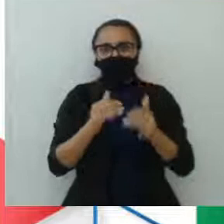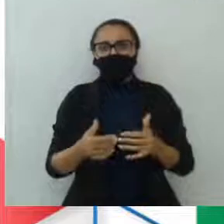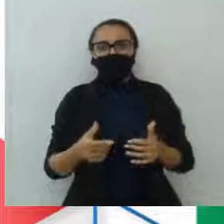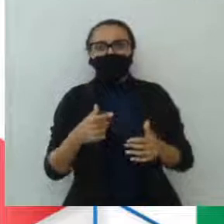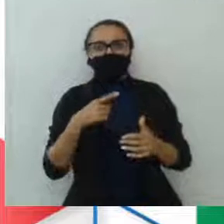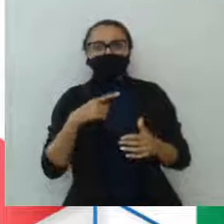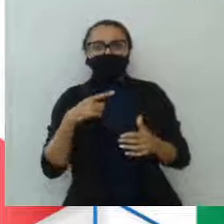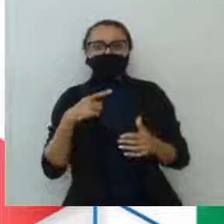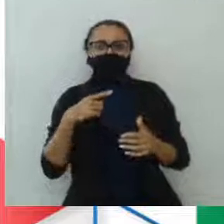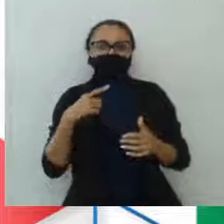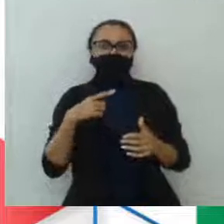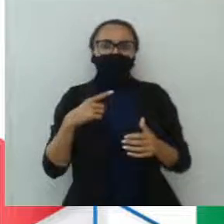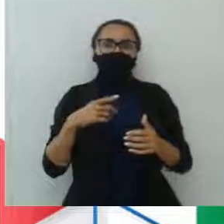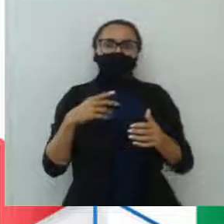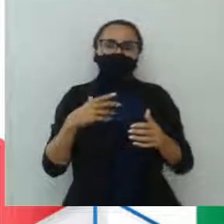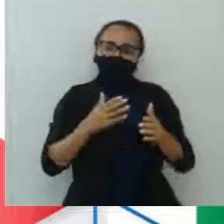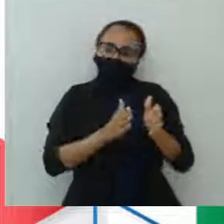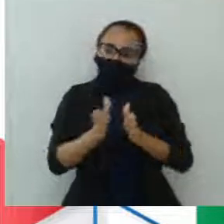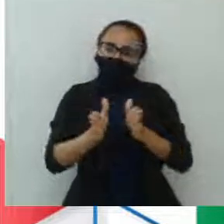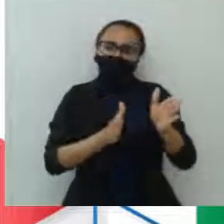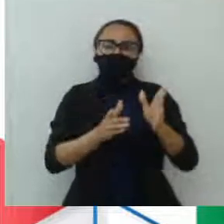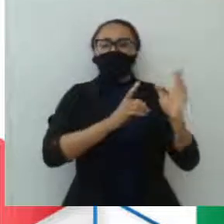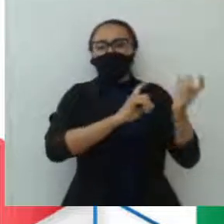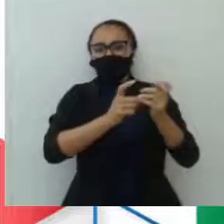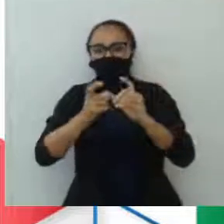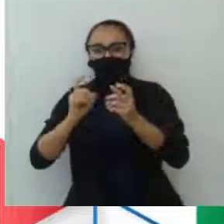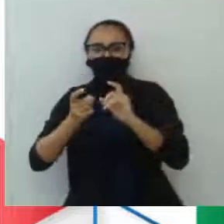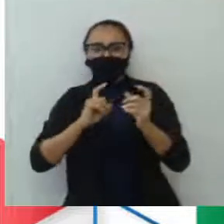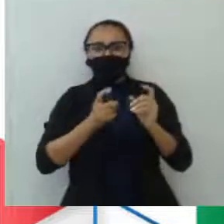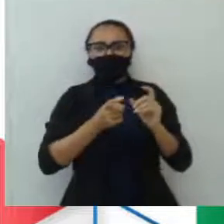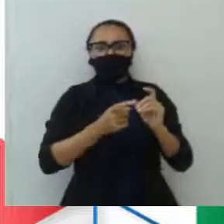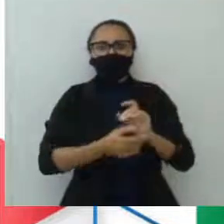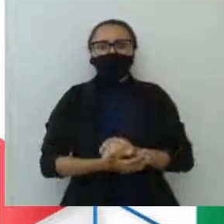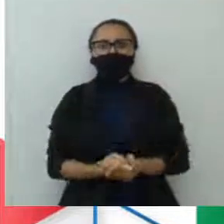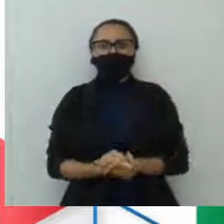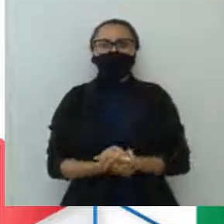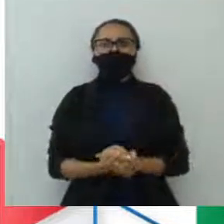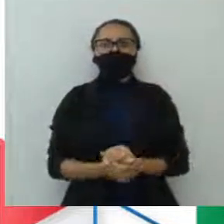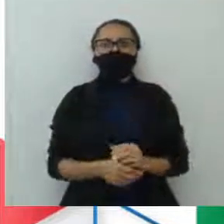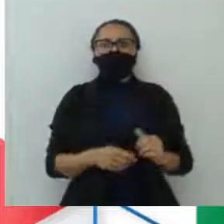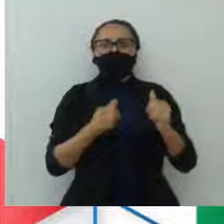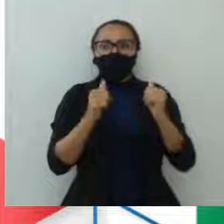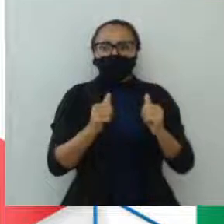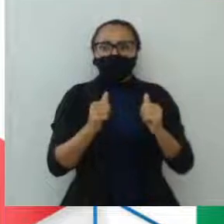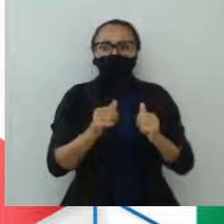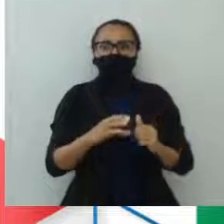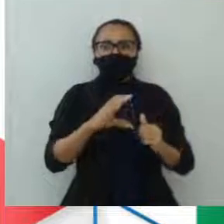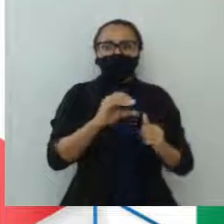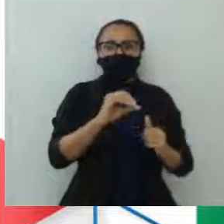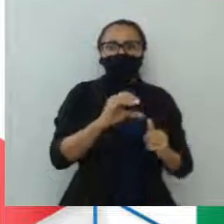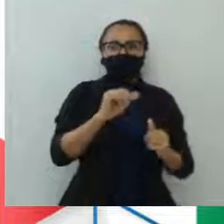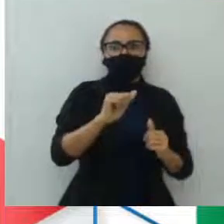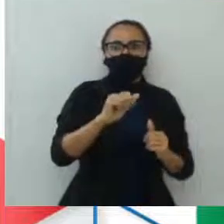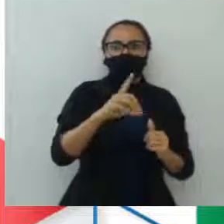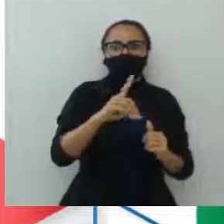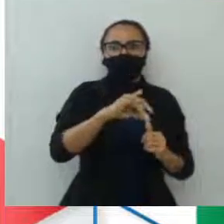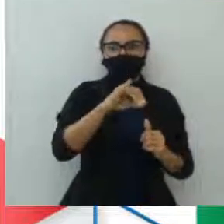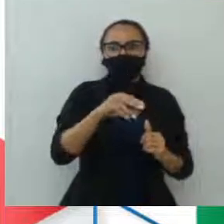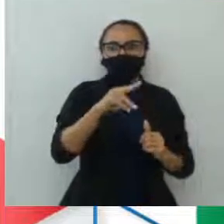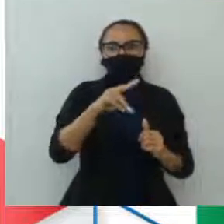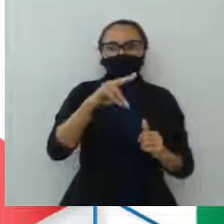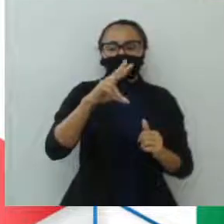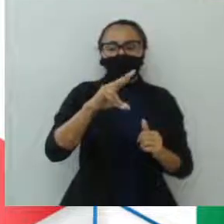que encaminham aquelas discussões, aqueles debates. Os personagens também podem ser coadjuvantes, ou seja, são aqueles